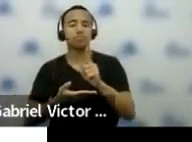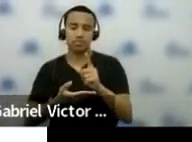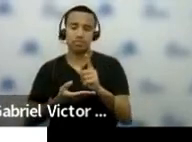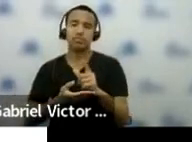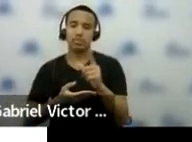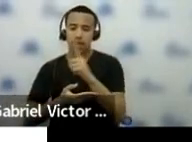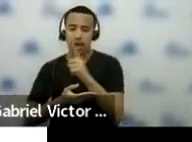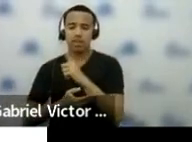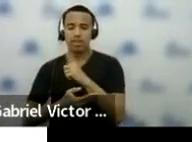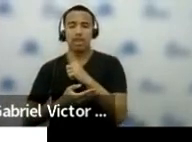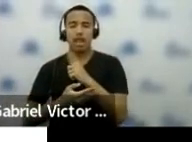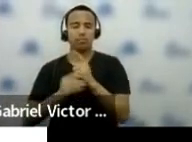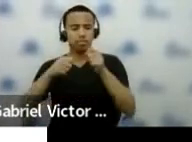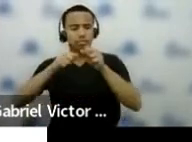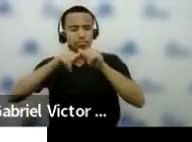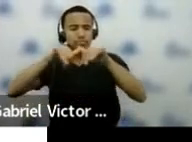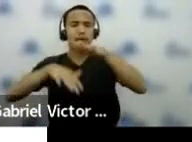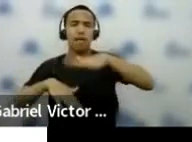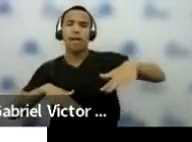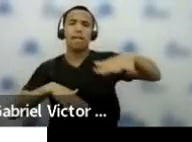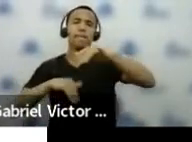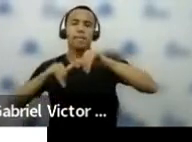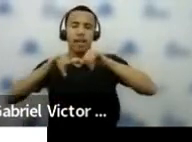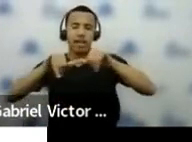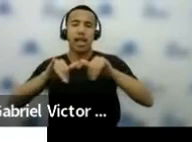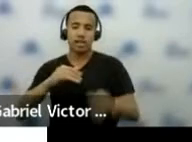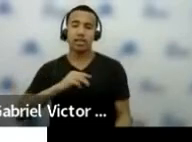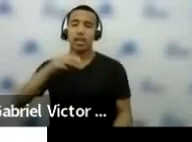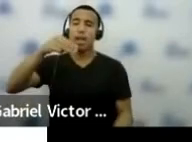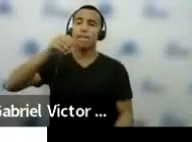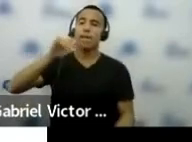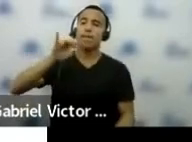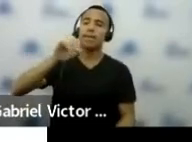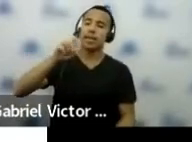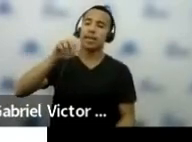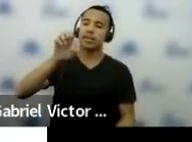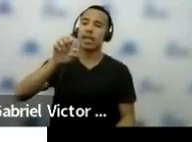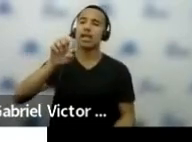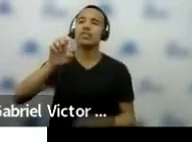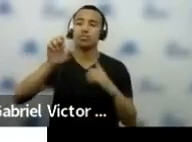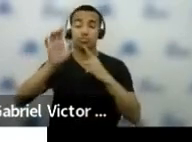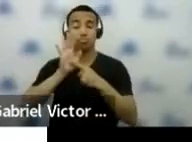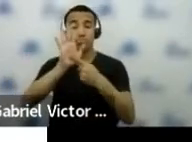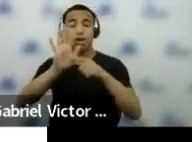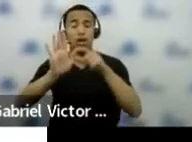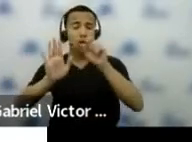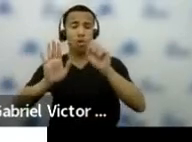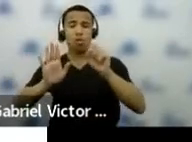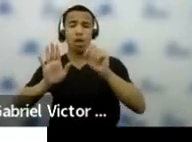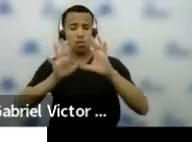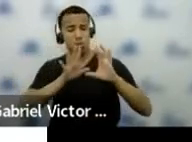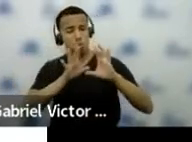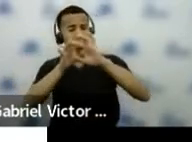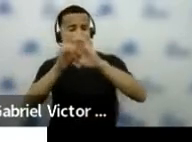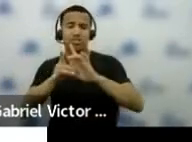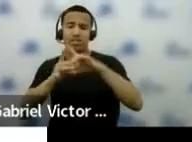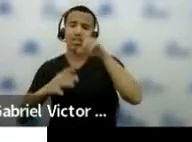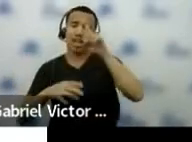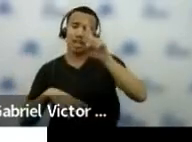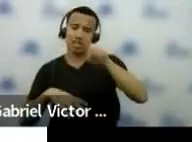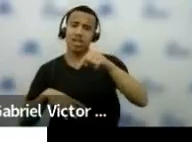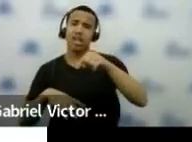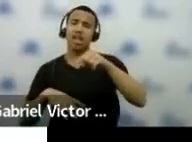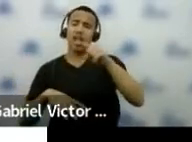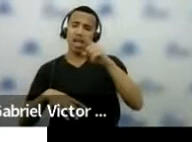alto potencial de chegar ao mercado. No de mobilidade e logística, eu destaco aqui o de conectividade, IoT,